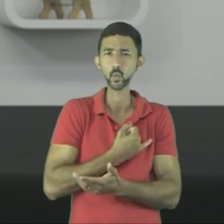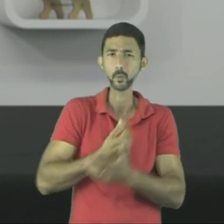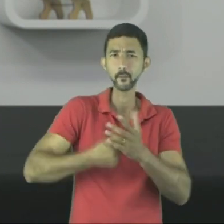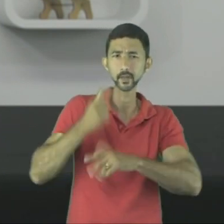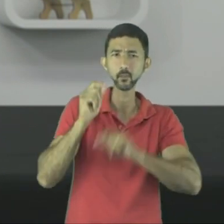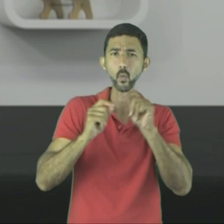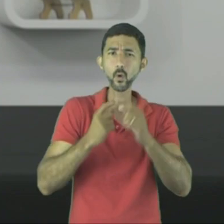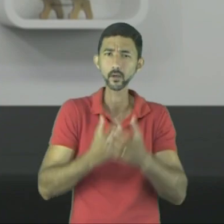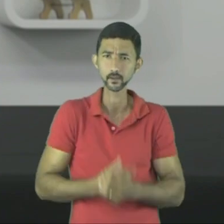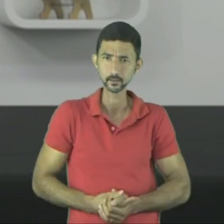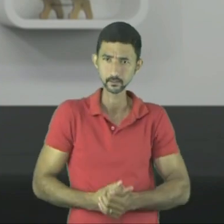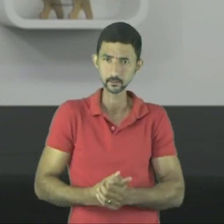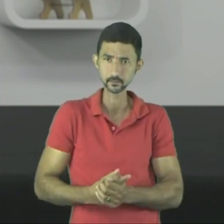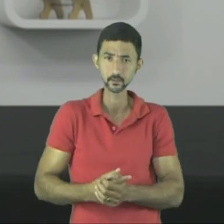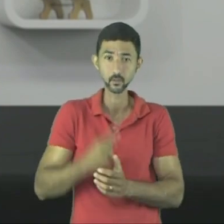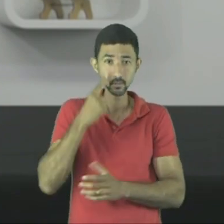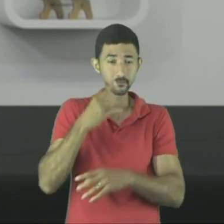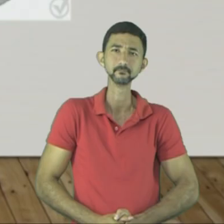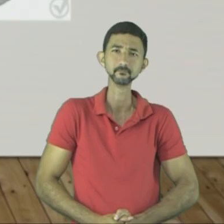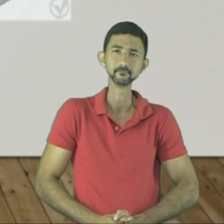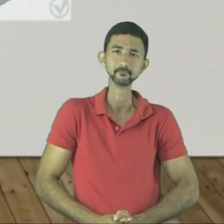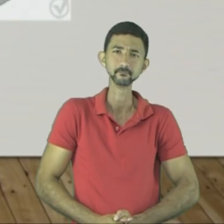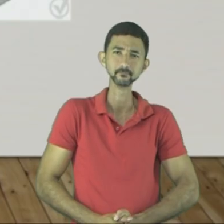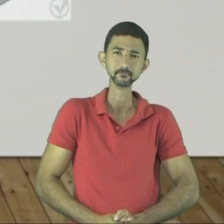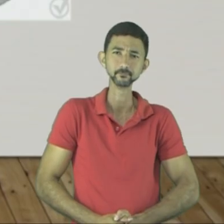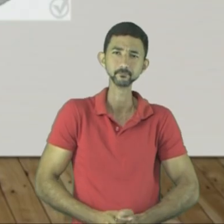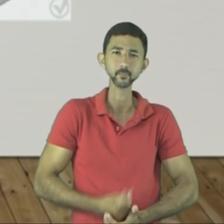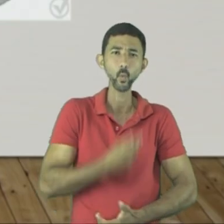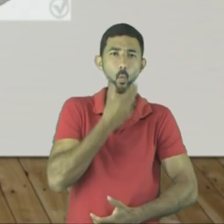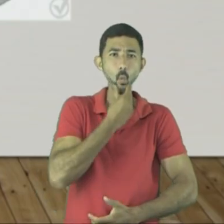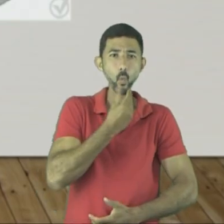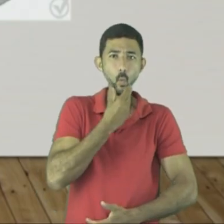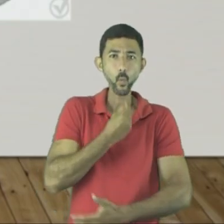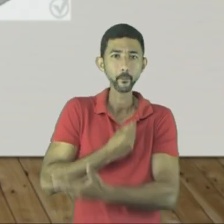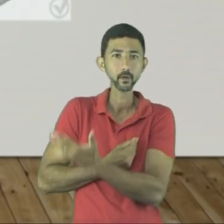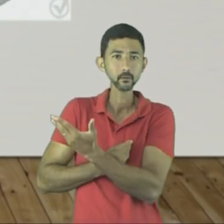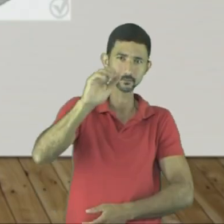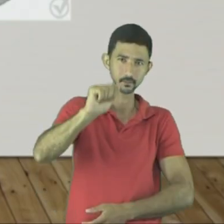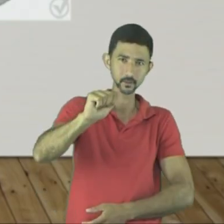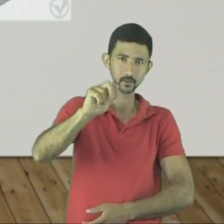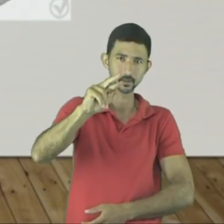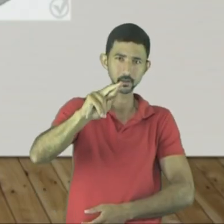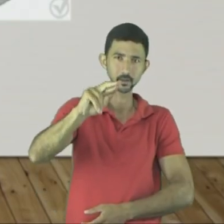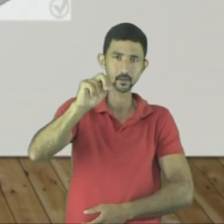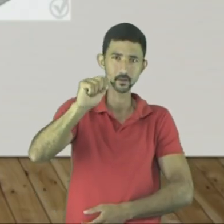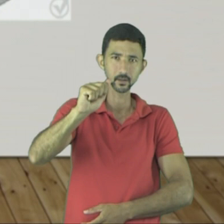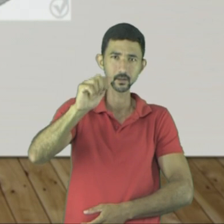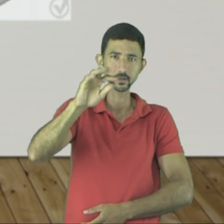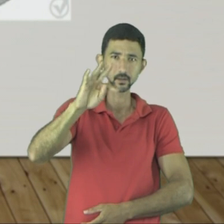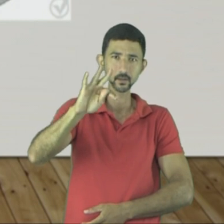primo? Graças a um cara aí, muito gente boa. Esse cara é chamado de